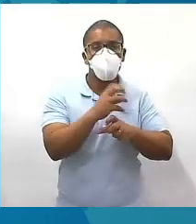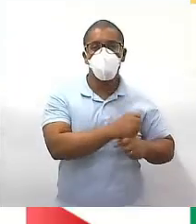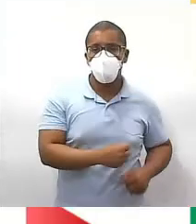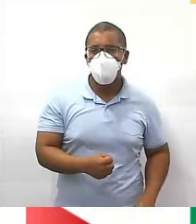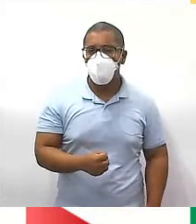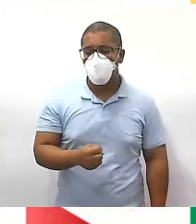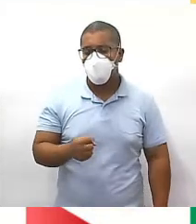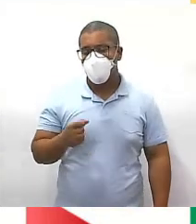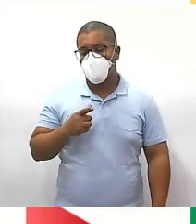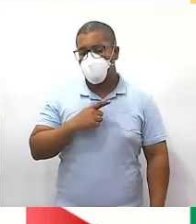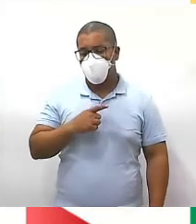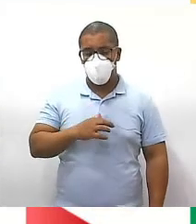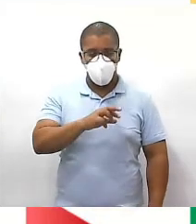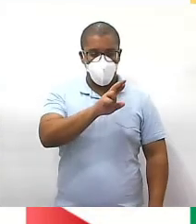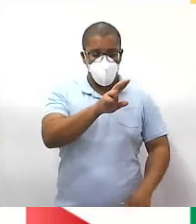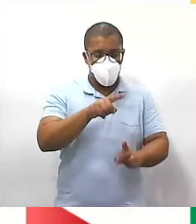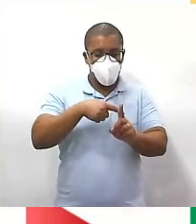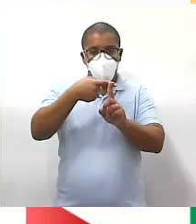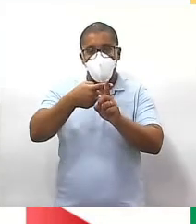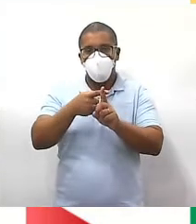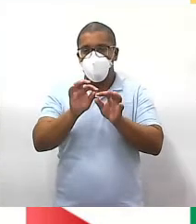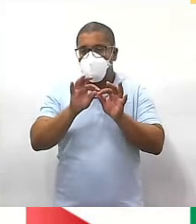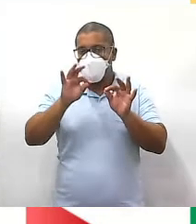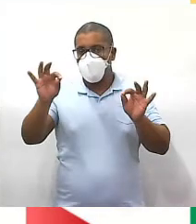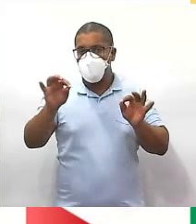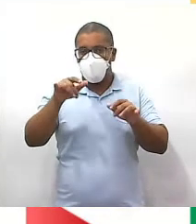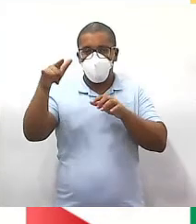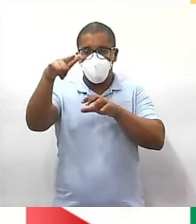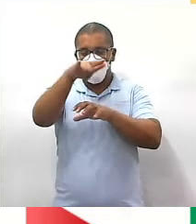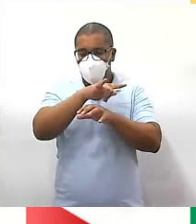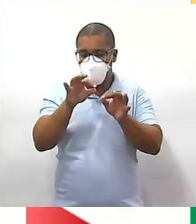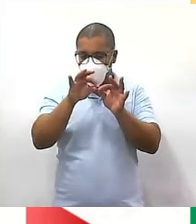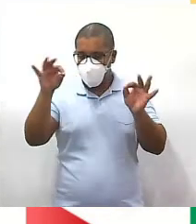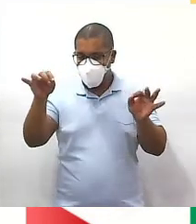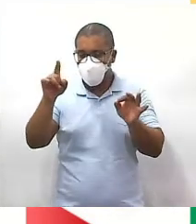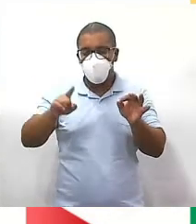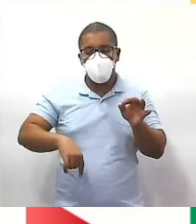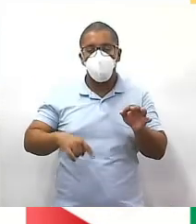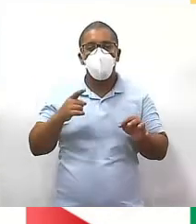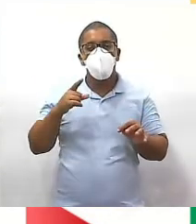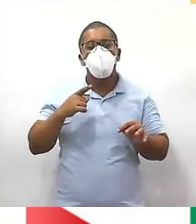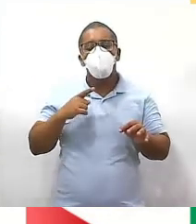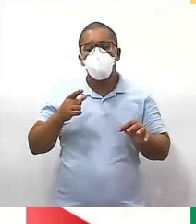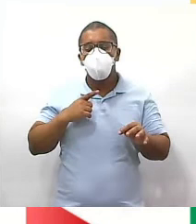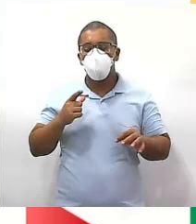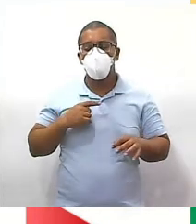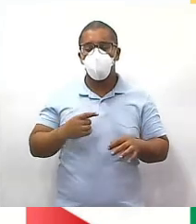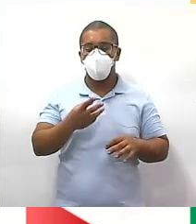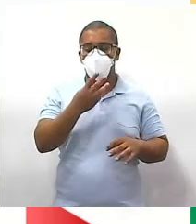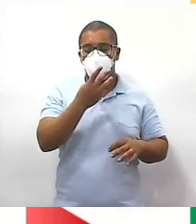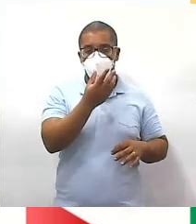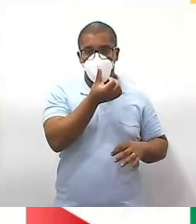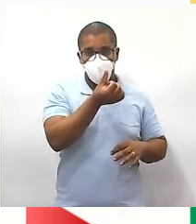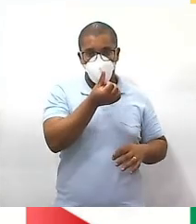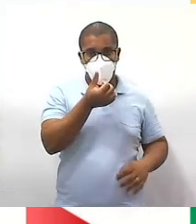é a soma do raio mais a distância do satélite ao solo, tá bom? Então o raio total vai ser